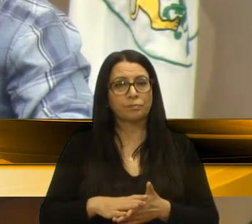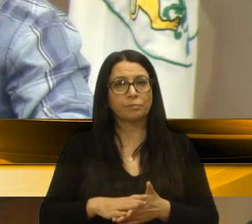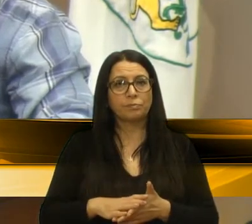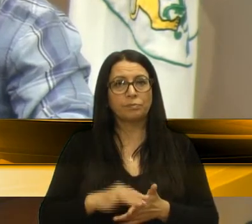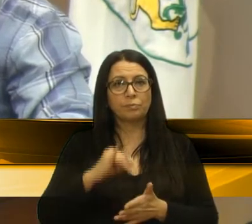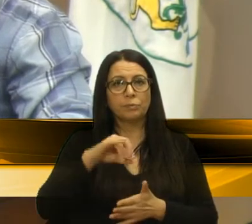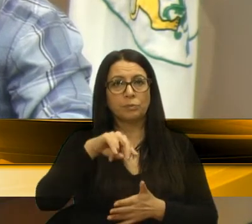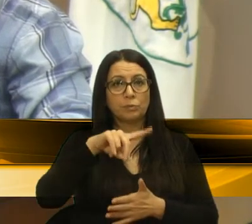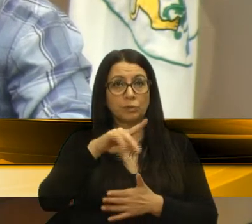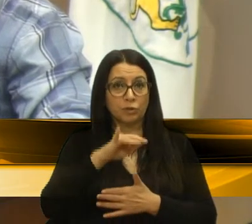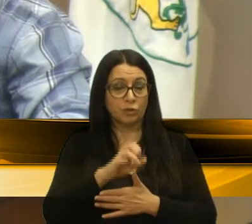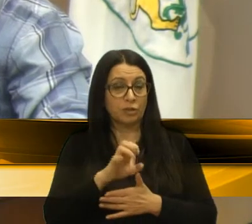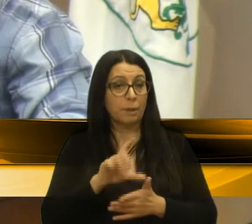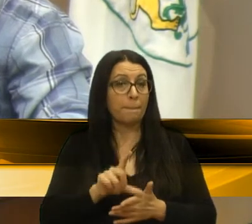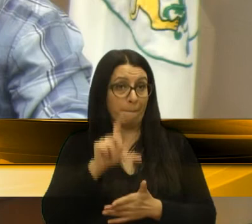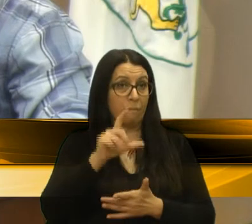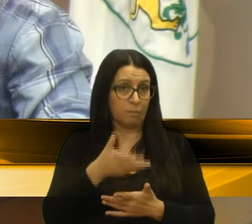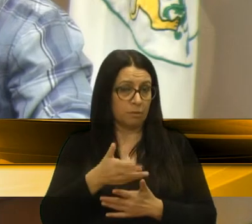maior